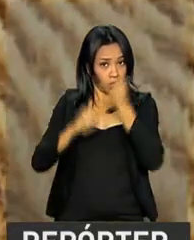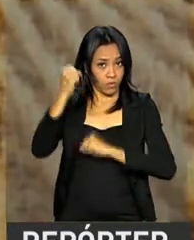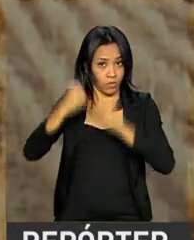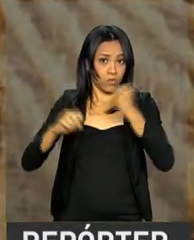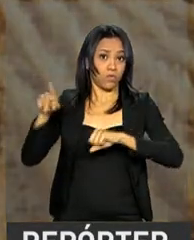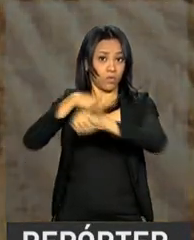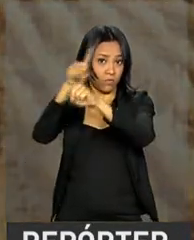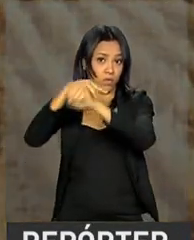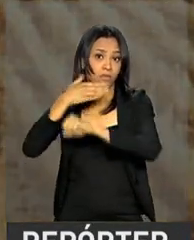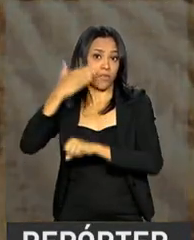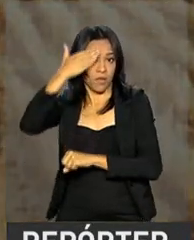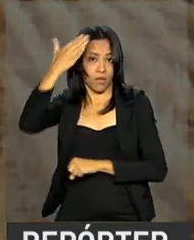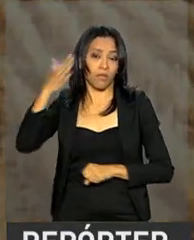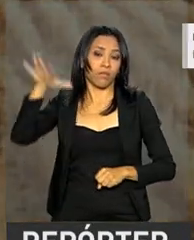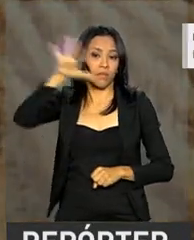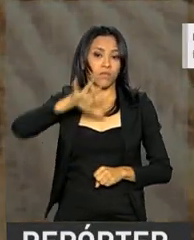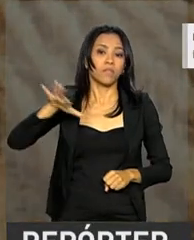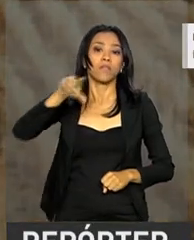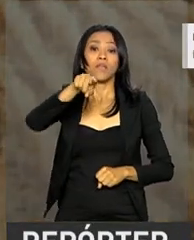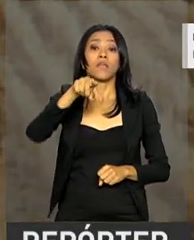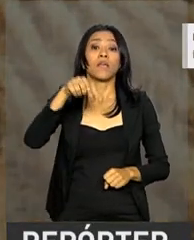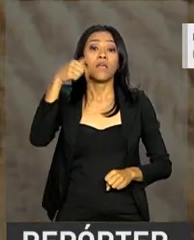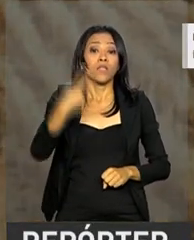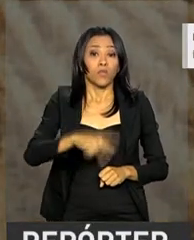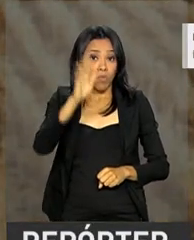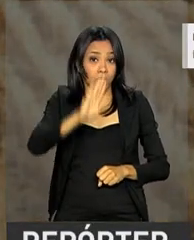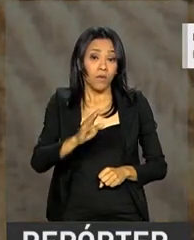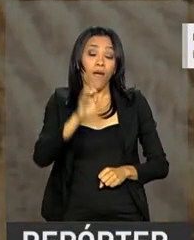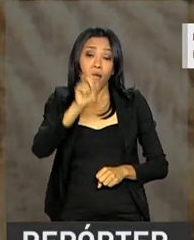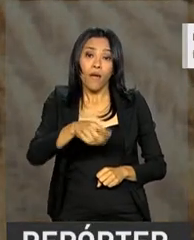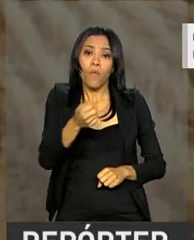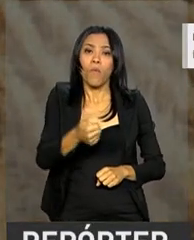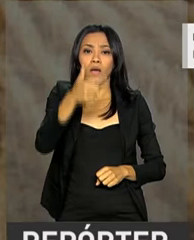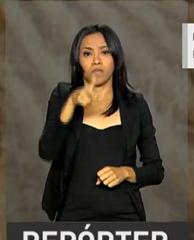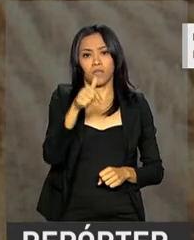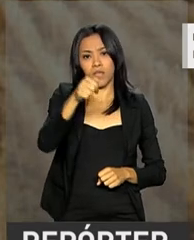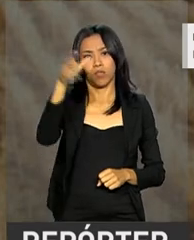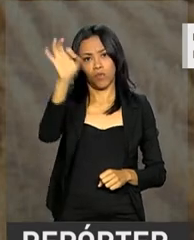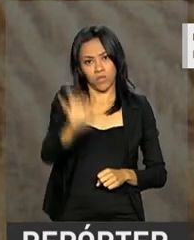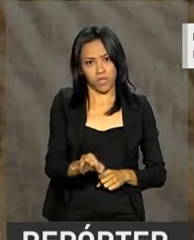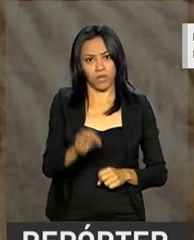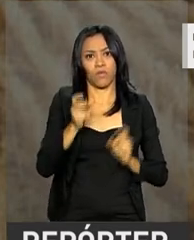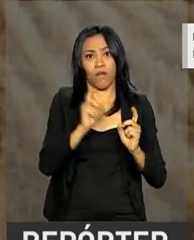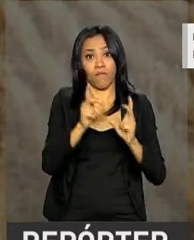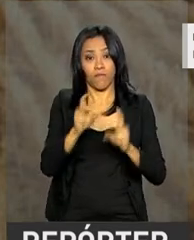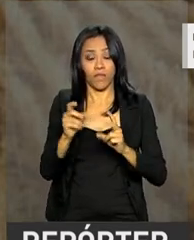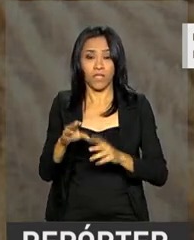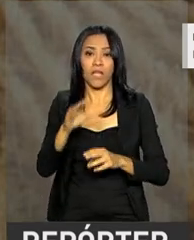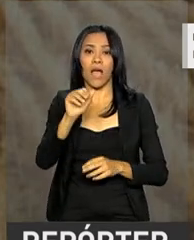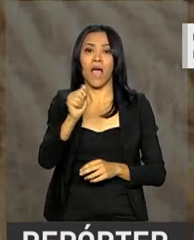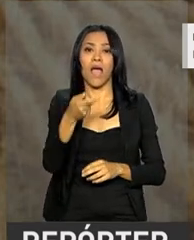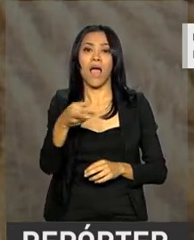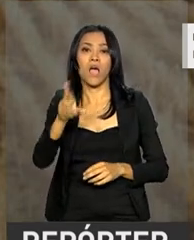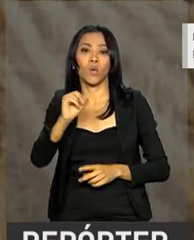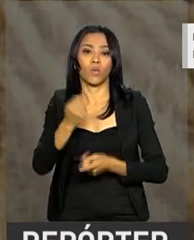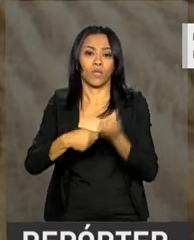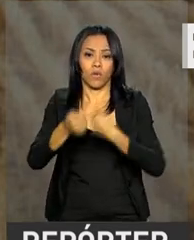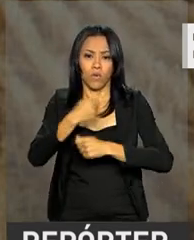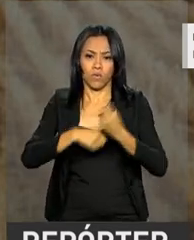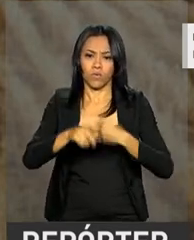agronegócio brasileiro é responsável por quase sete por cento de todo o mercado brasileiro no exterior que movimenta mais de 1 trilhão de